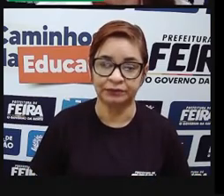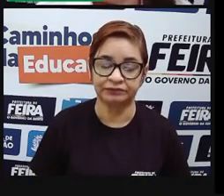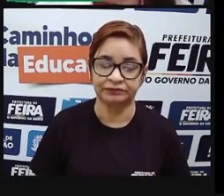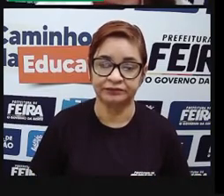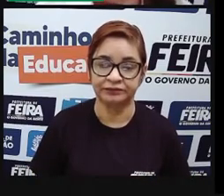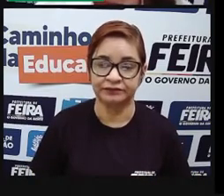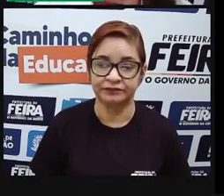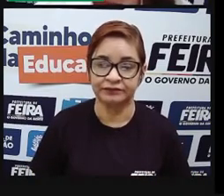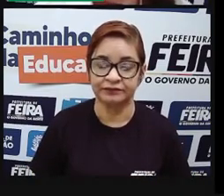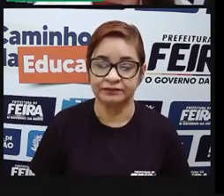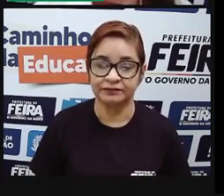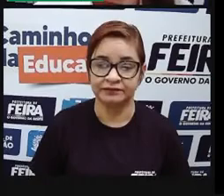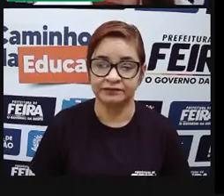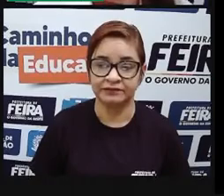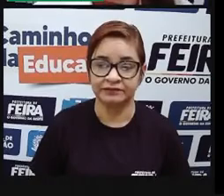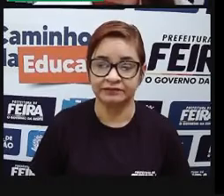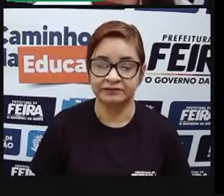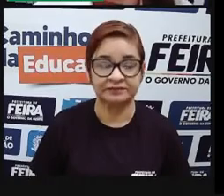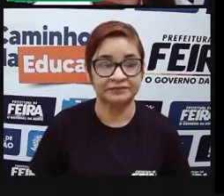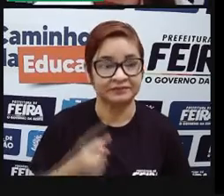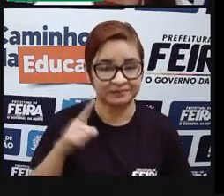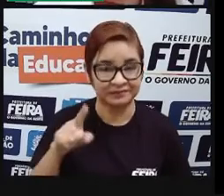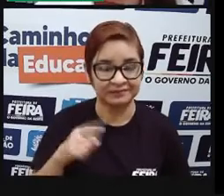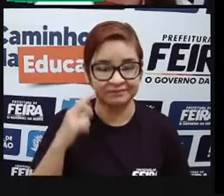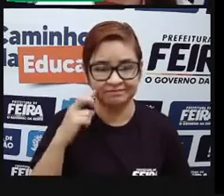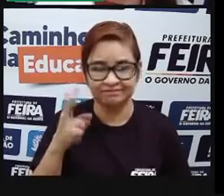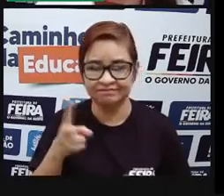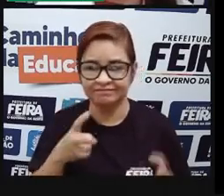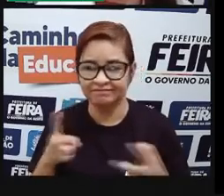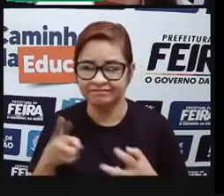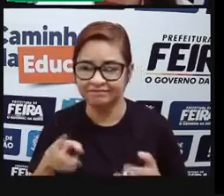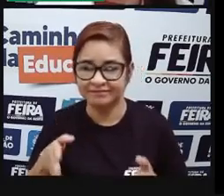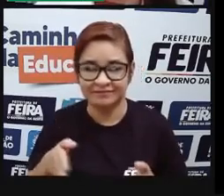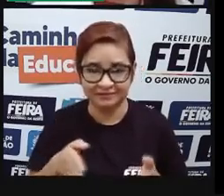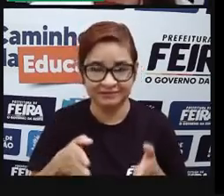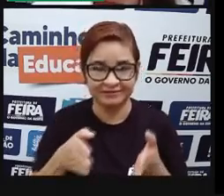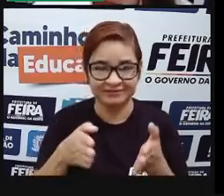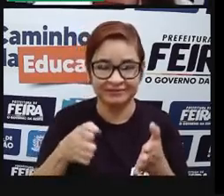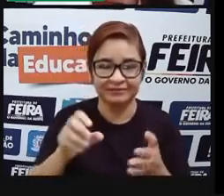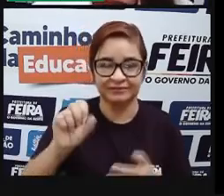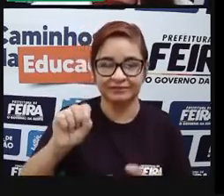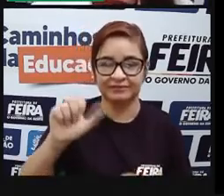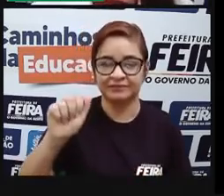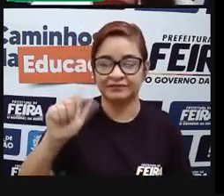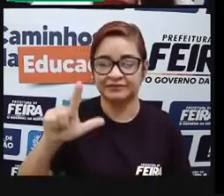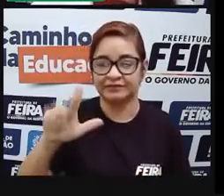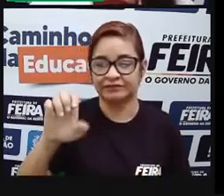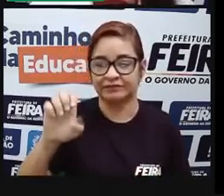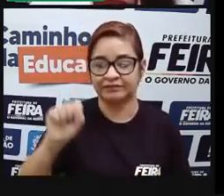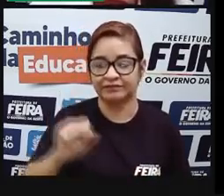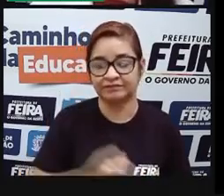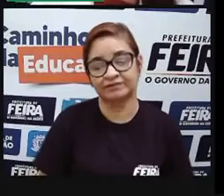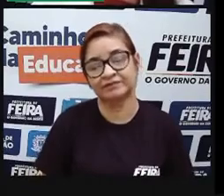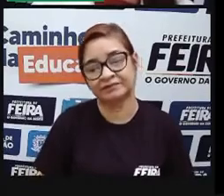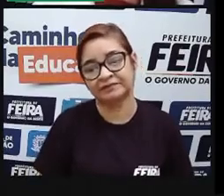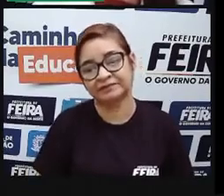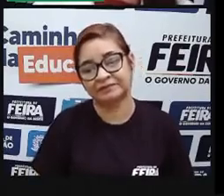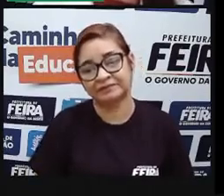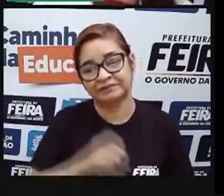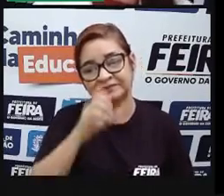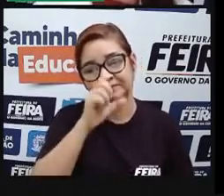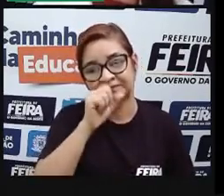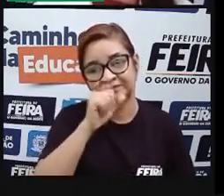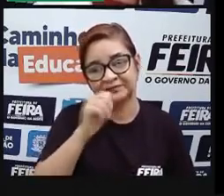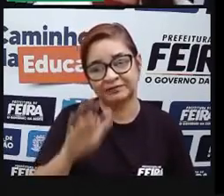Olá você que nos acompanha para as redes sociais Estamos aqui no calçadão da Rua Sales Barbosa sábado 19 dezembro